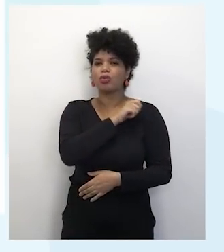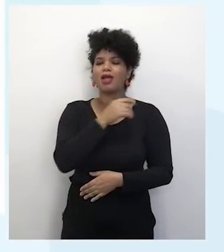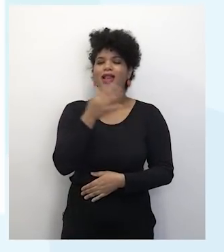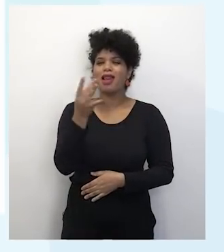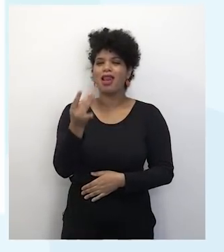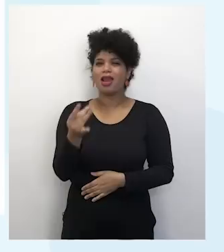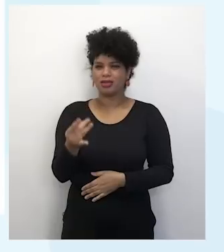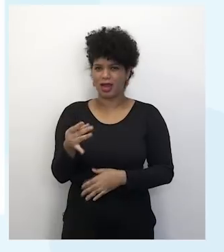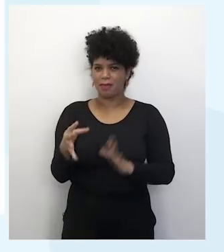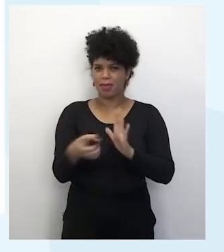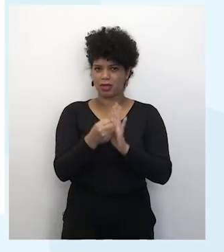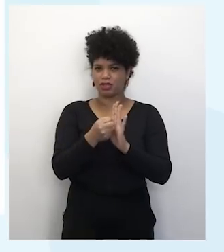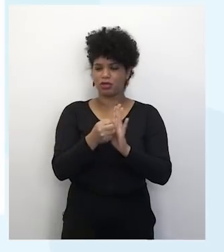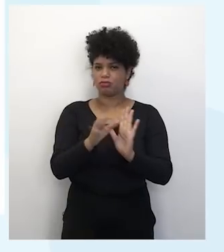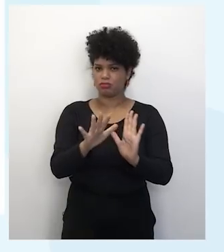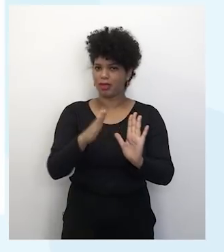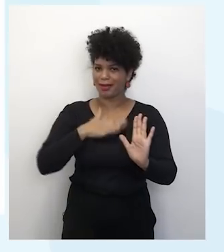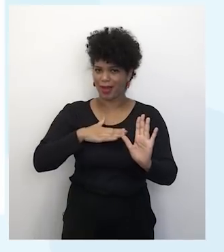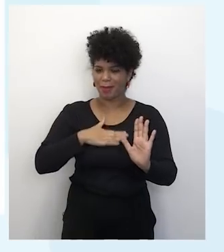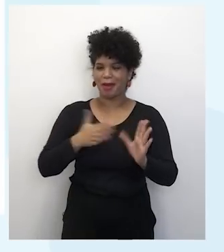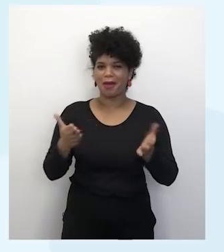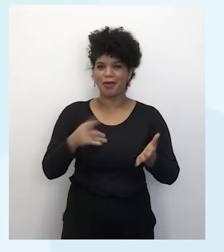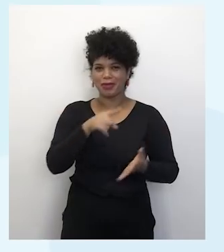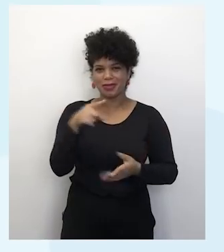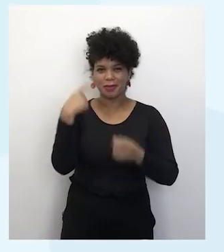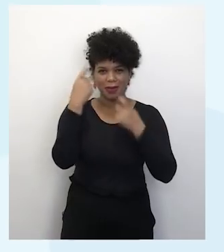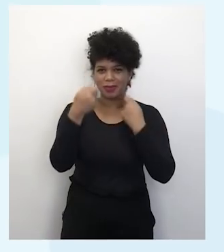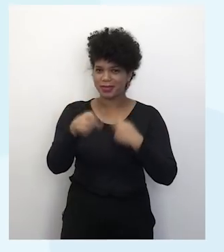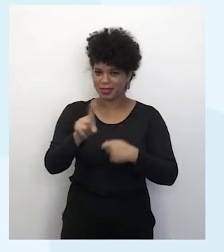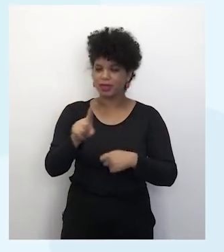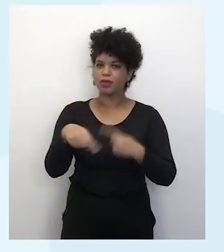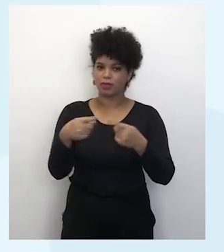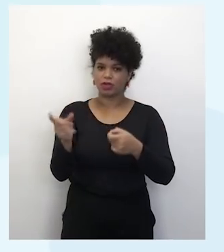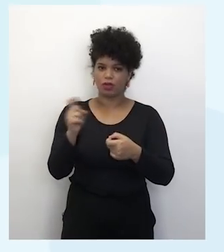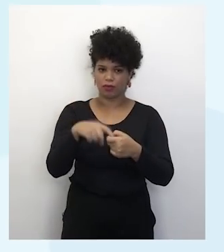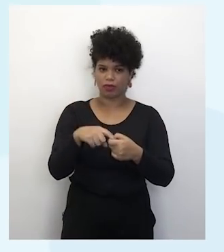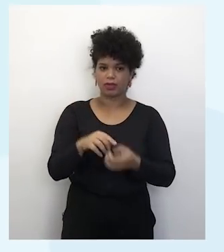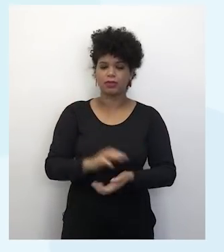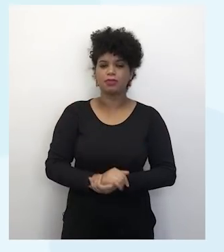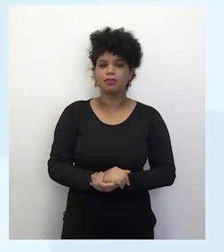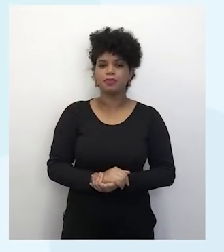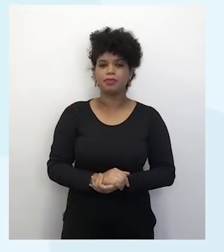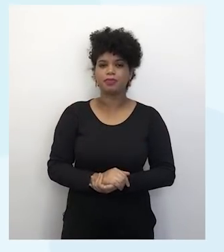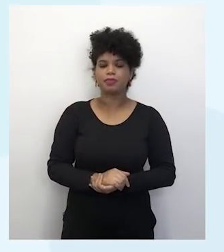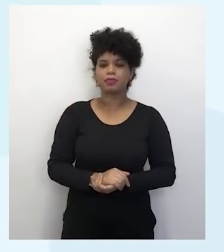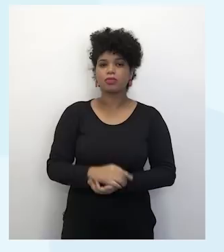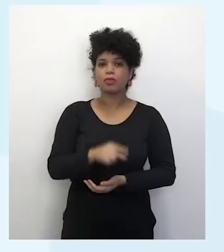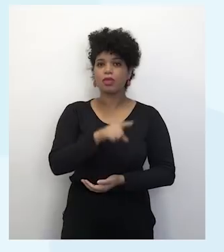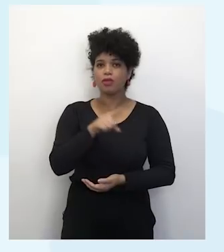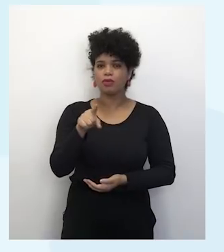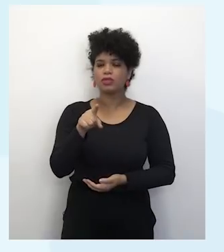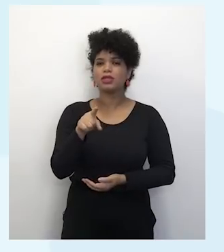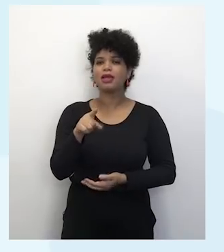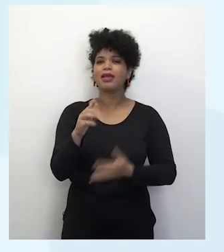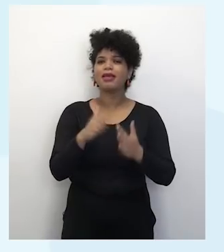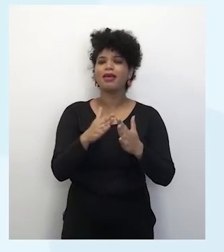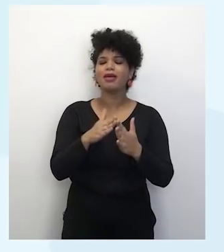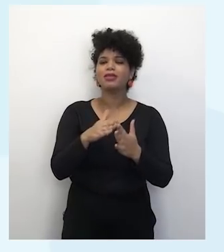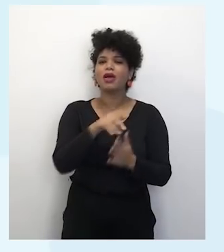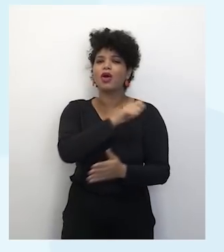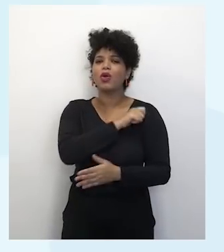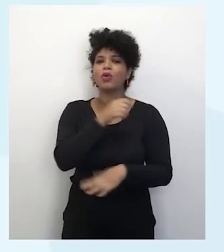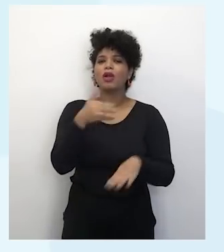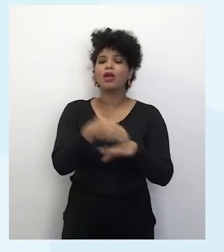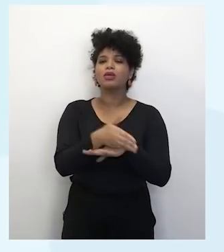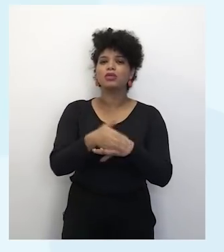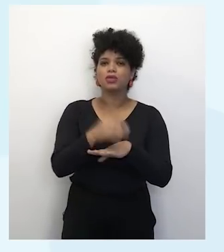tá? Então, não se preocupe agora, que a gente vai voltar aqui. Ó, como é que você, aí em casa, estudante, vai